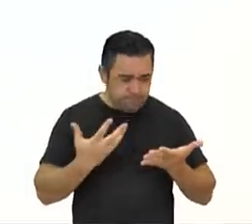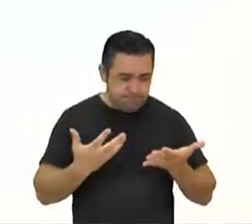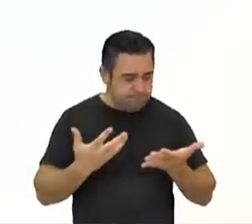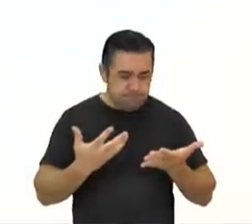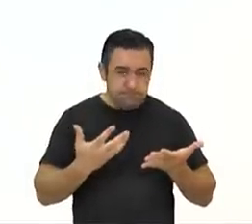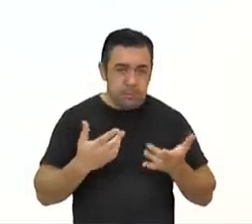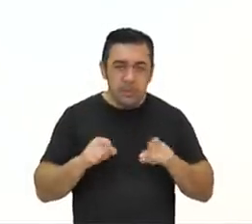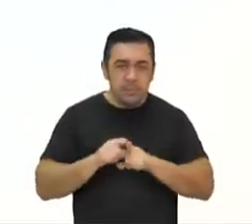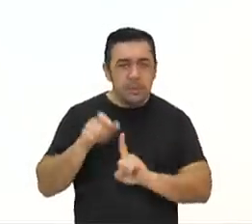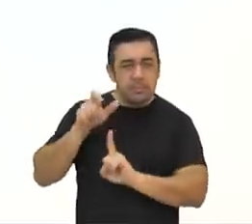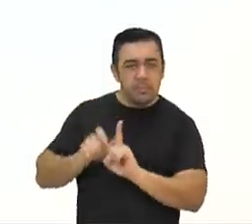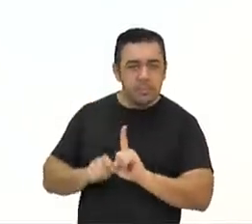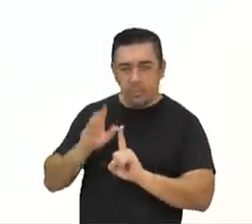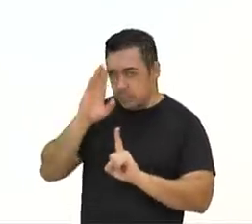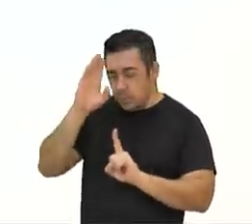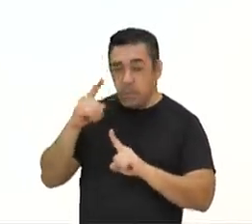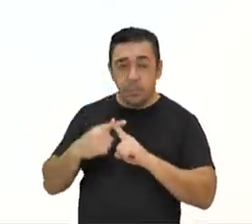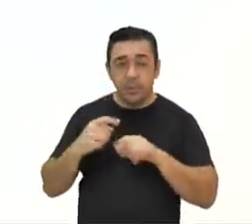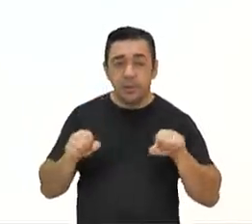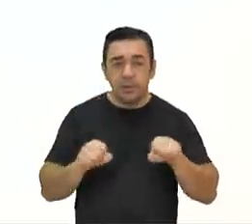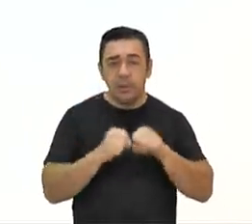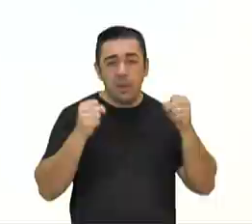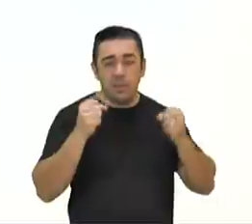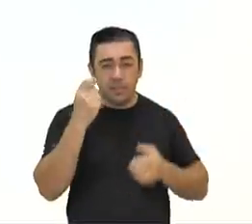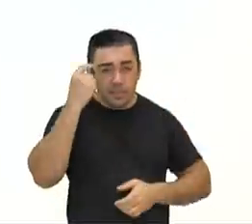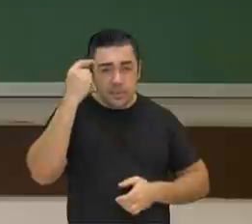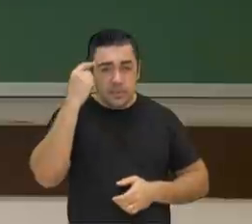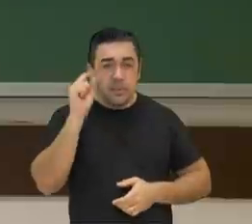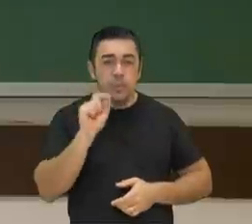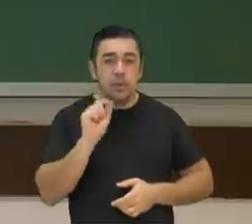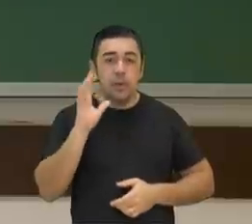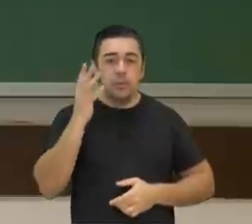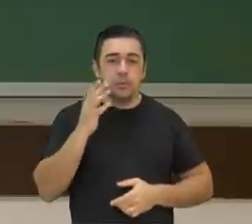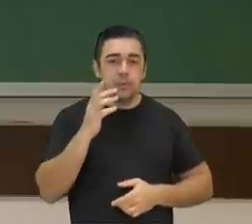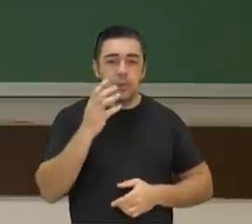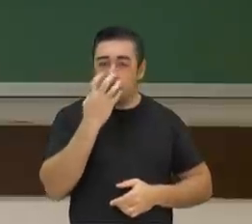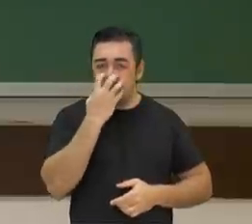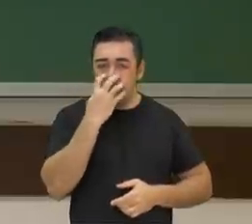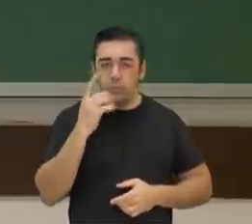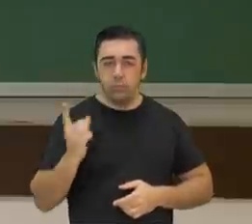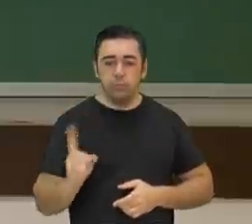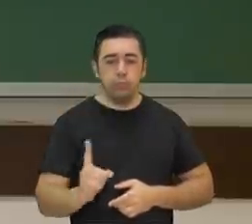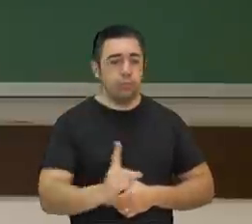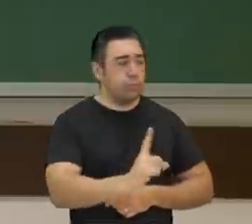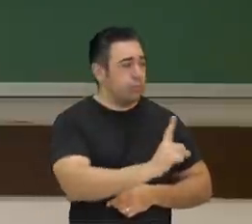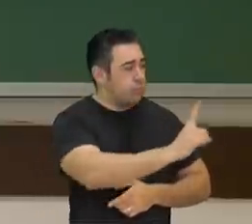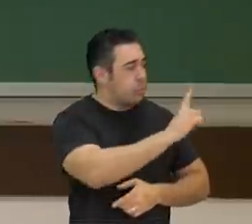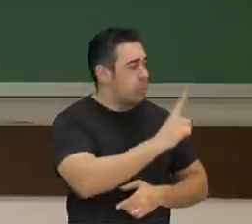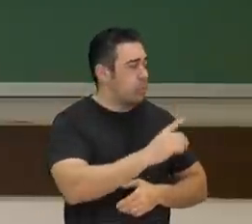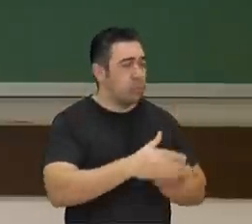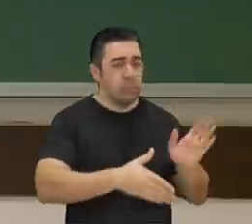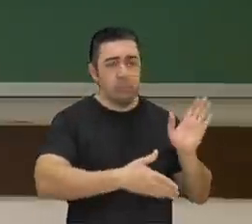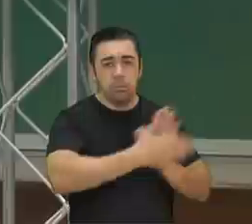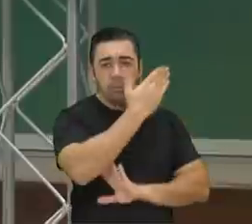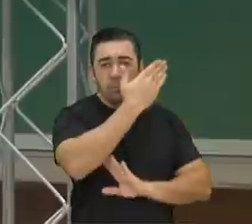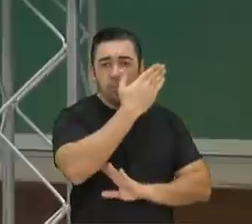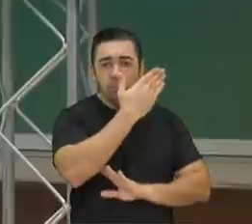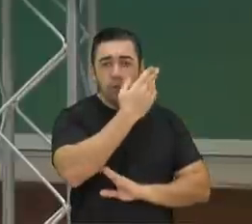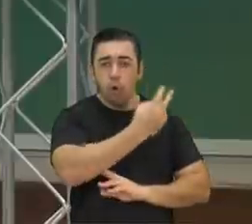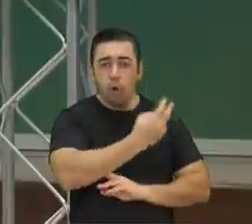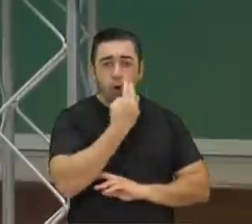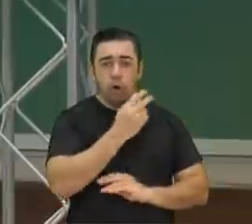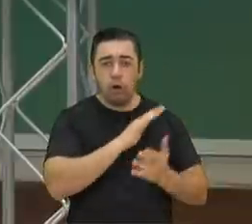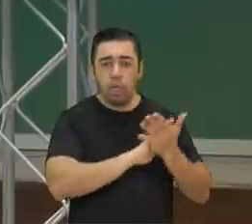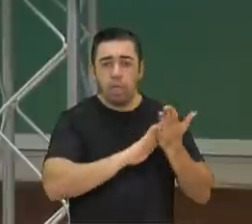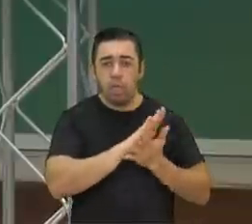principal, pois rompe com a expectativa de ambos. Né? A atitude do cachorro de nem uma vez sequer olhar para trás causa